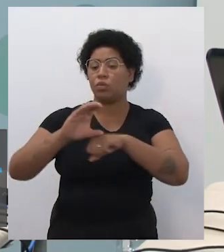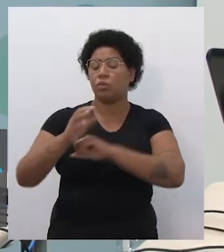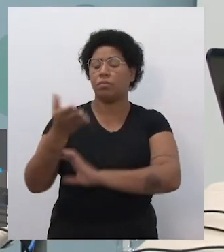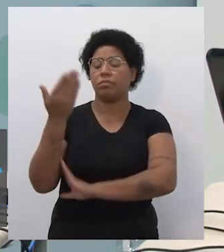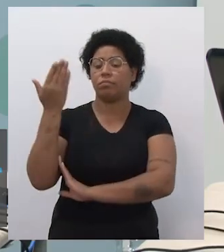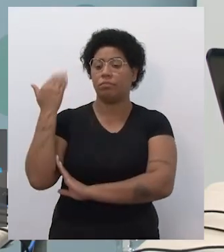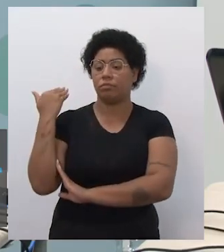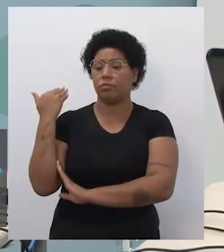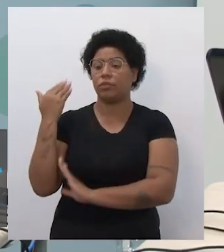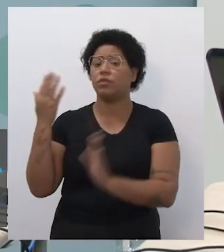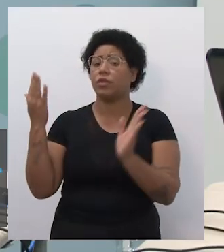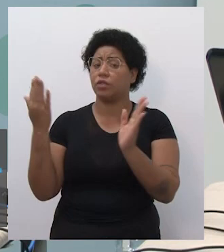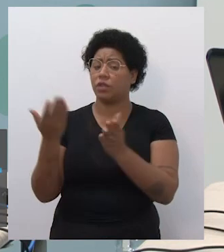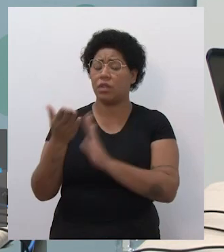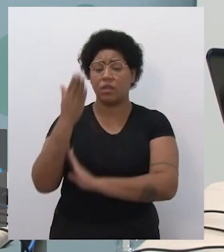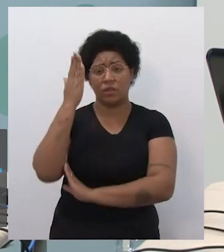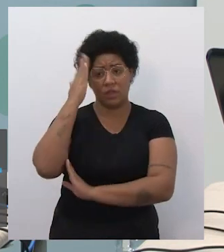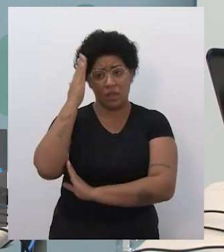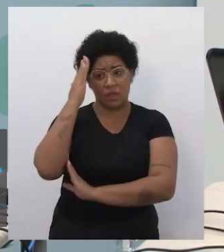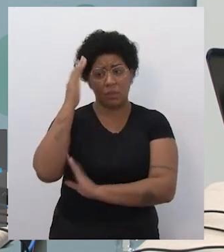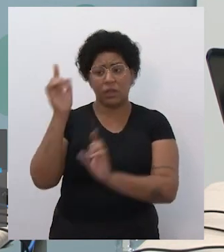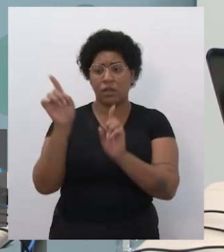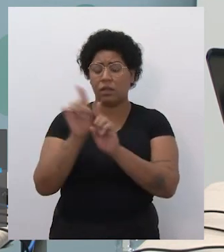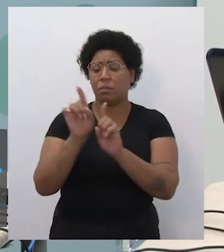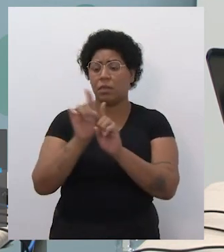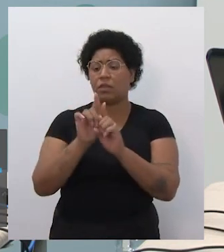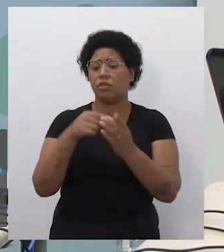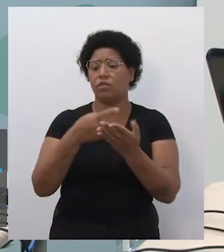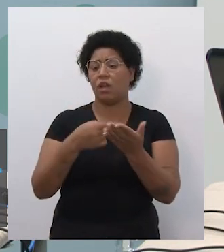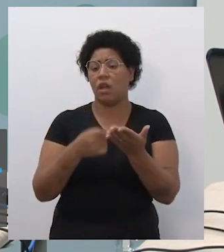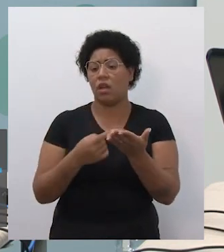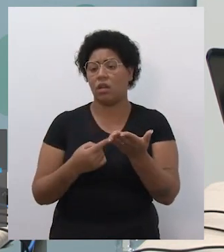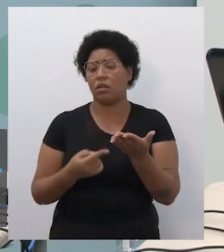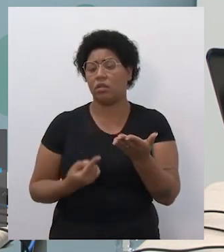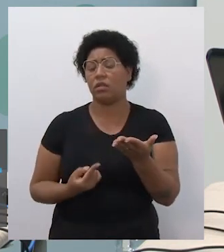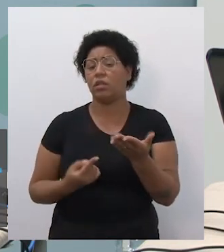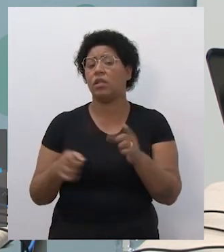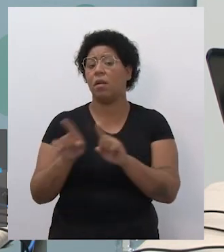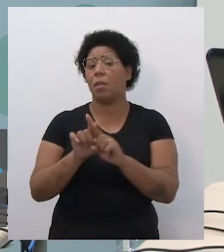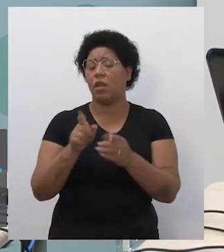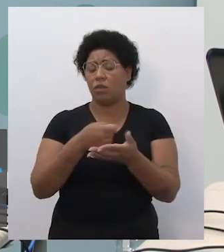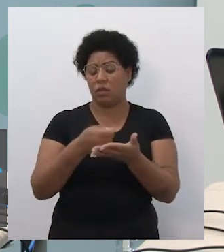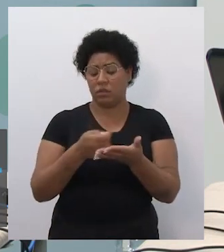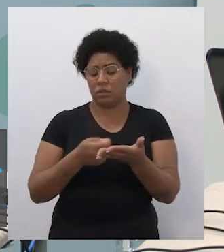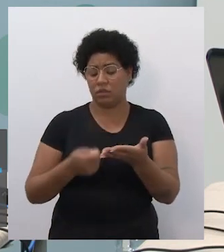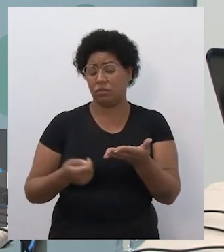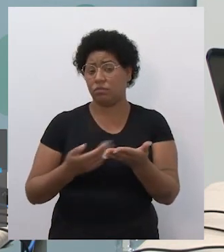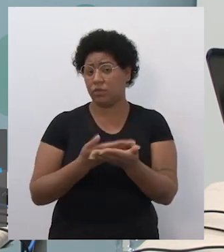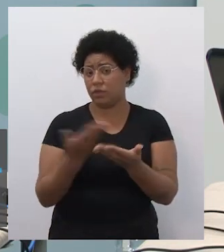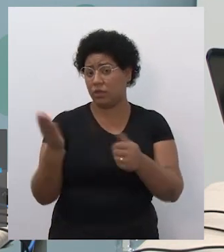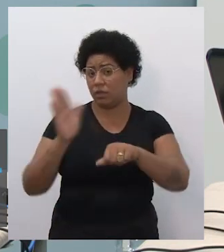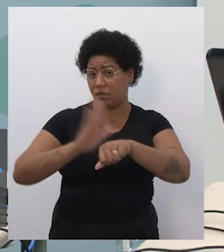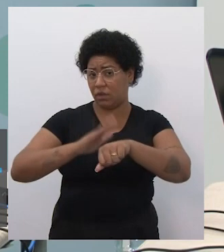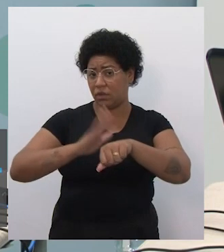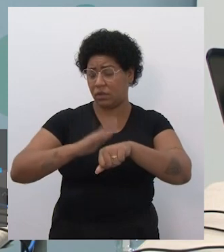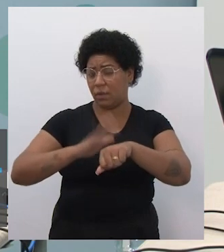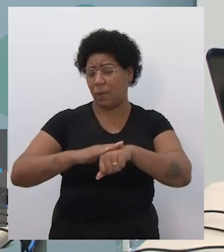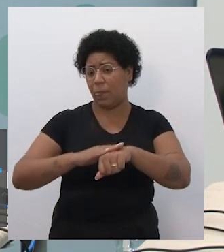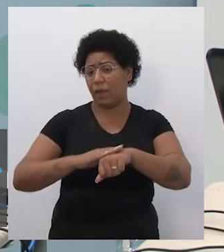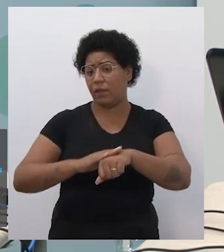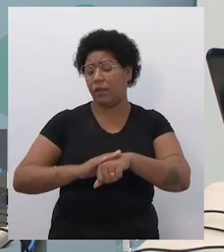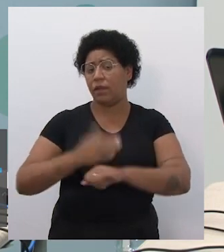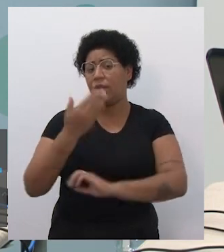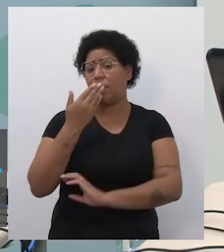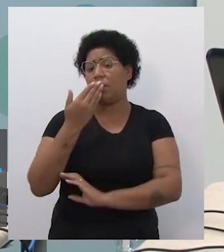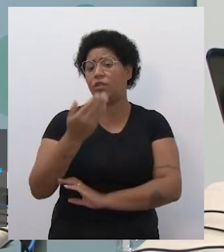imagino que vocês devem estar aí com os diários de bordo próximo de vocês, anotações que vocês fizeram. Na formação passada foi pedido